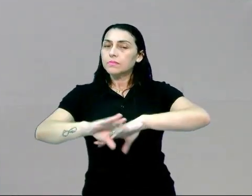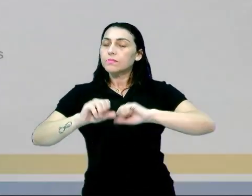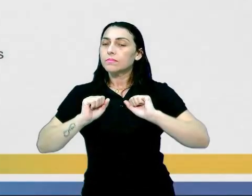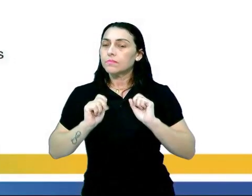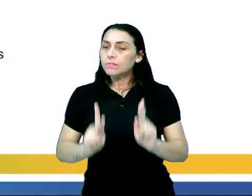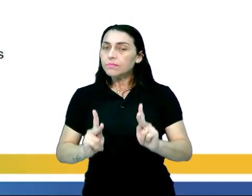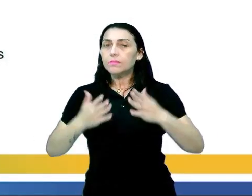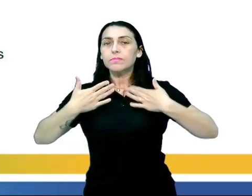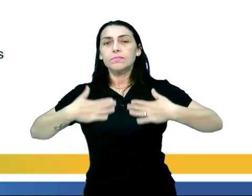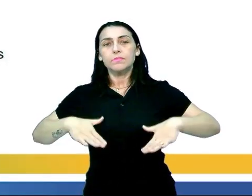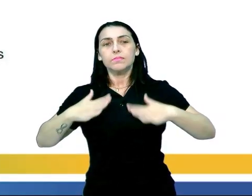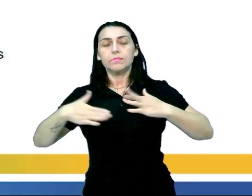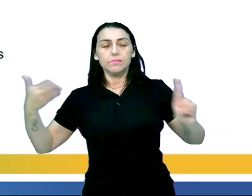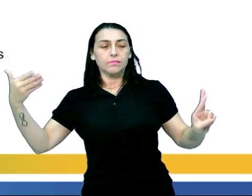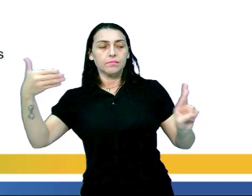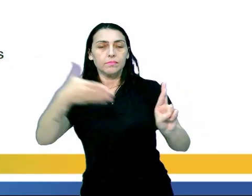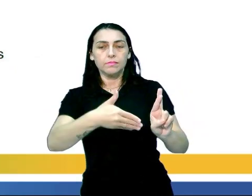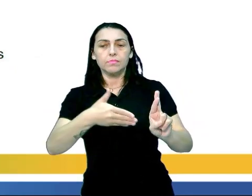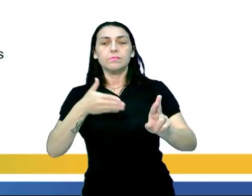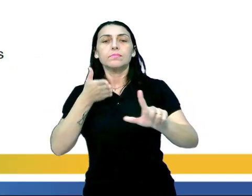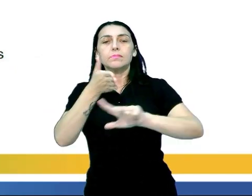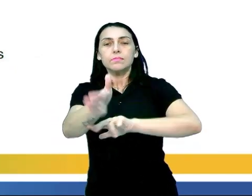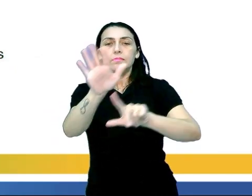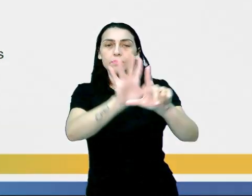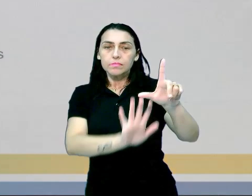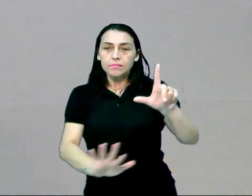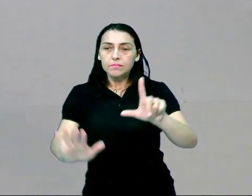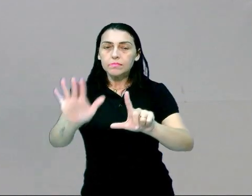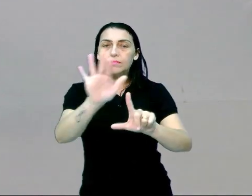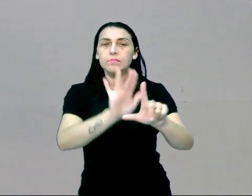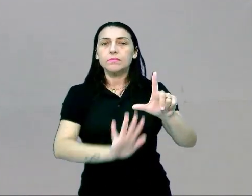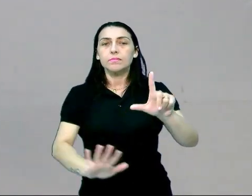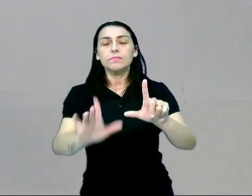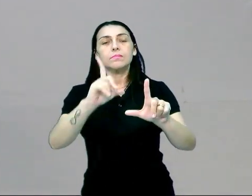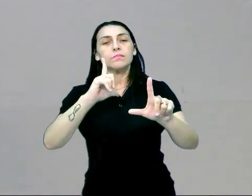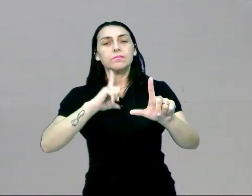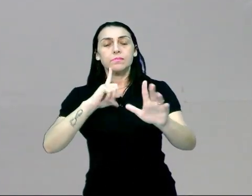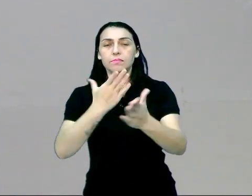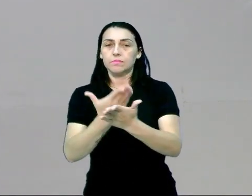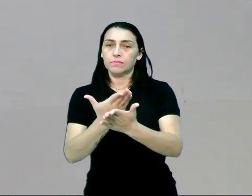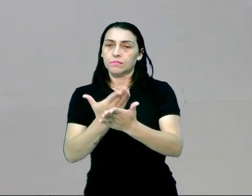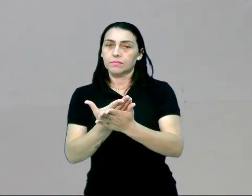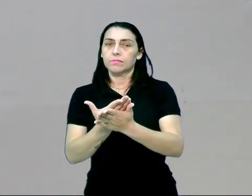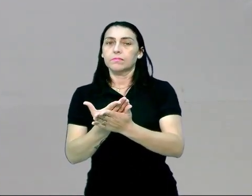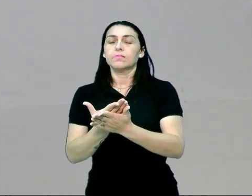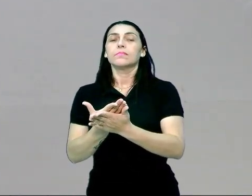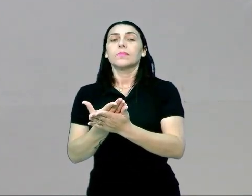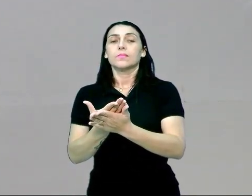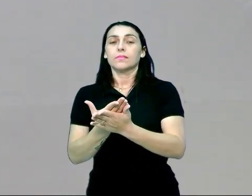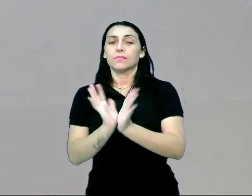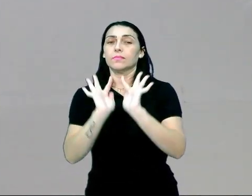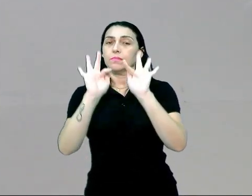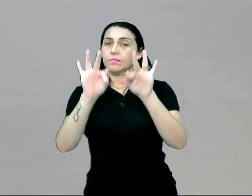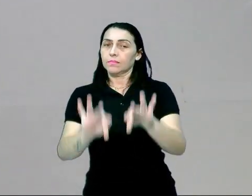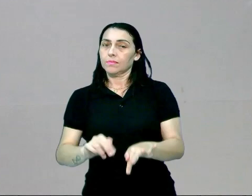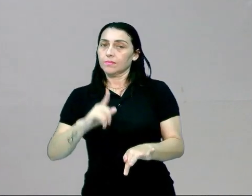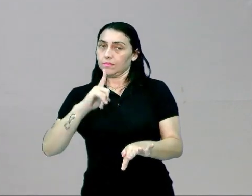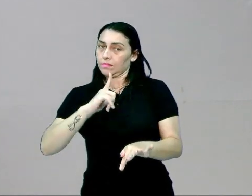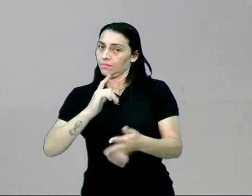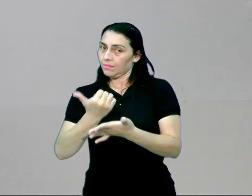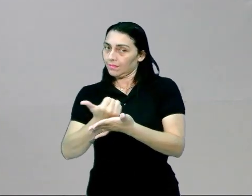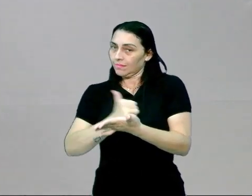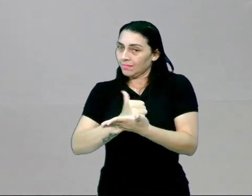beleza? Tranquilo? Por qualquer coisa, acessa a plataforma, aí tem as nossas aulas. Eu fico por aqui porque eu tenho uma